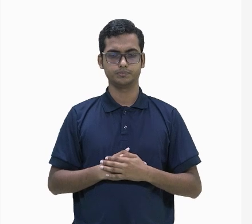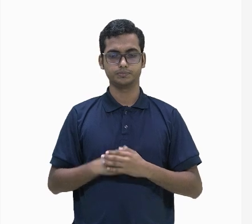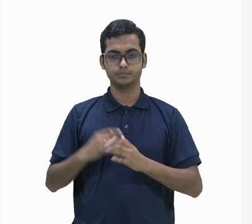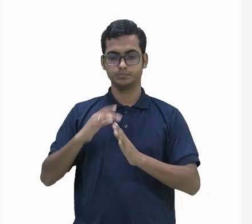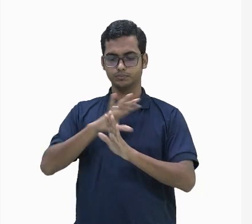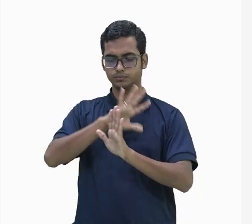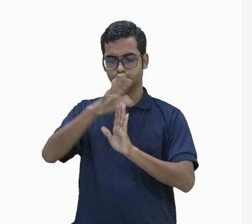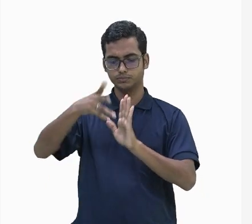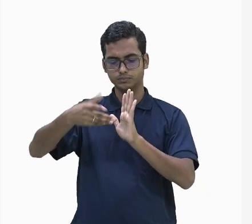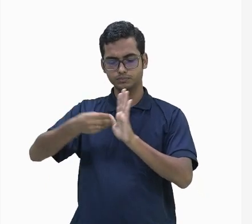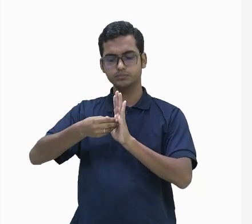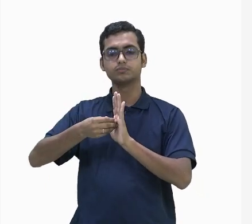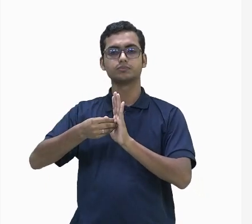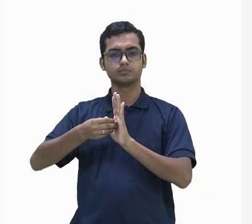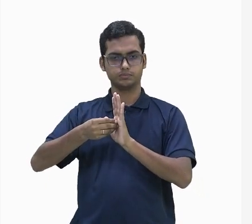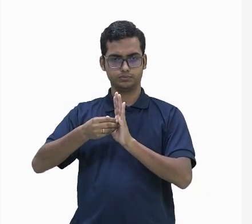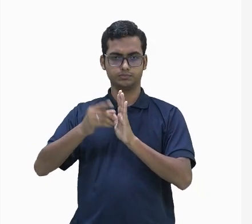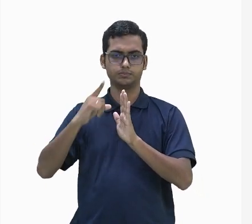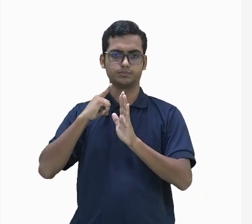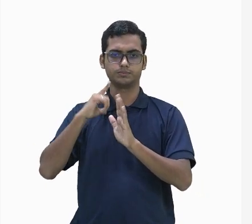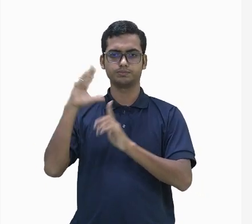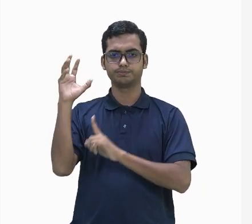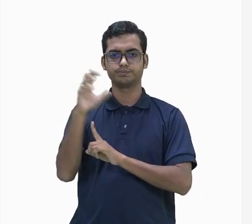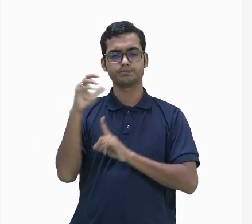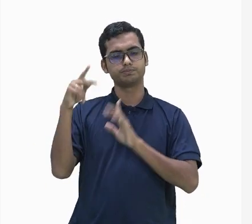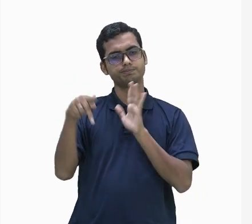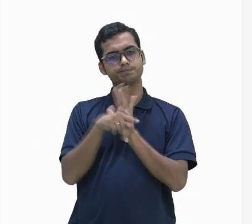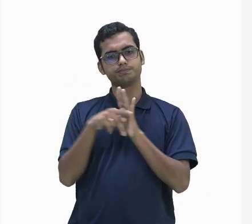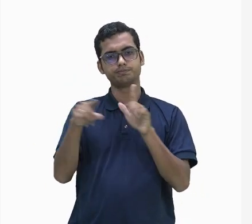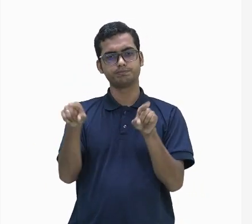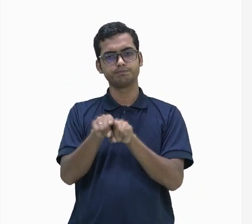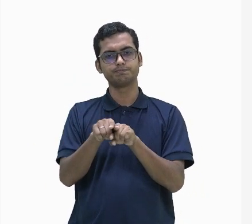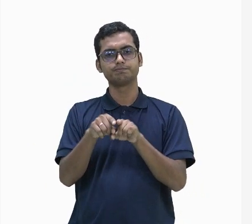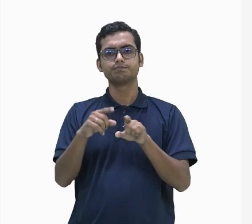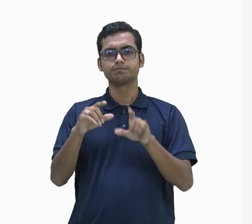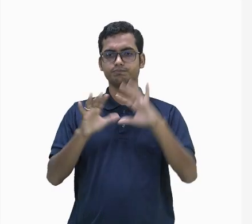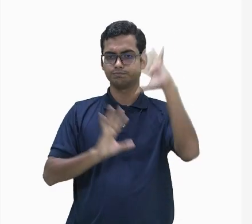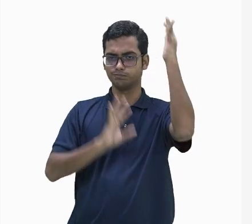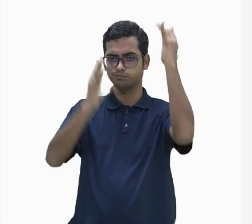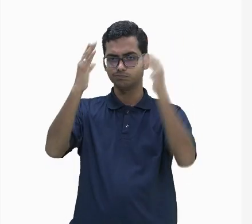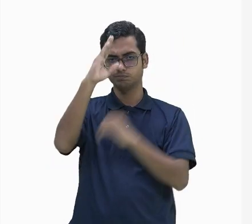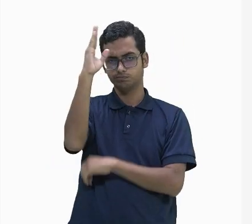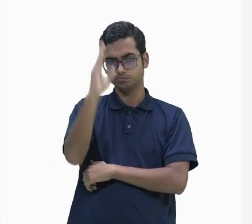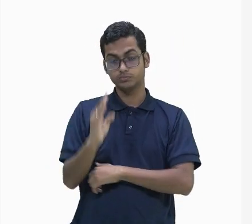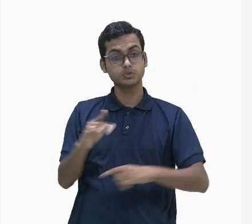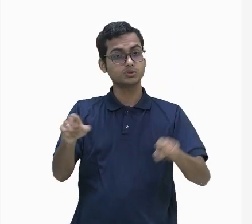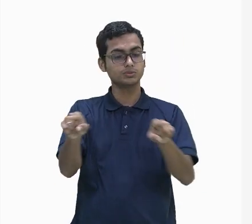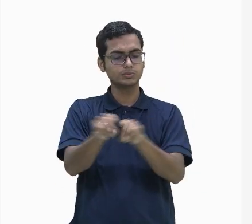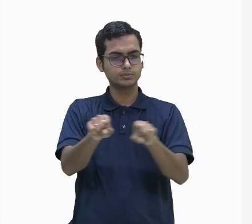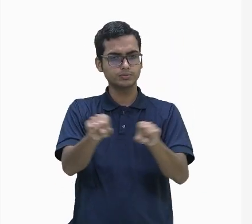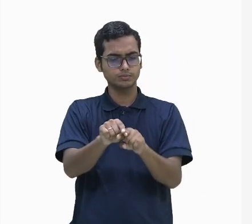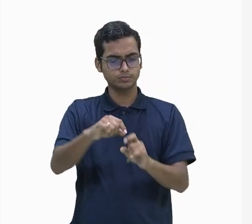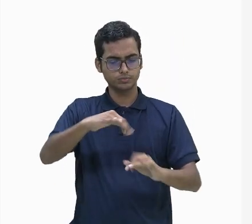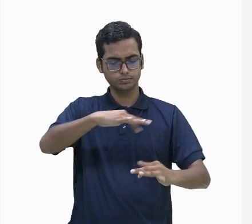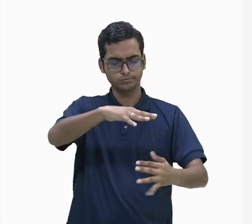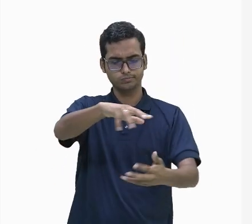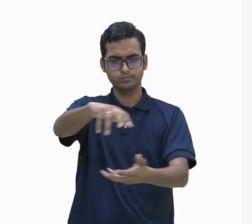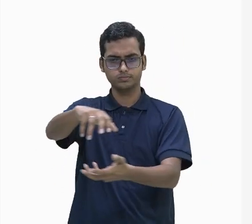do clima, não só no Brasil, como no mundo. Dando continuidade,